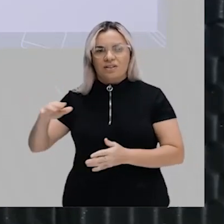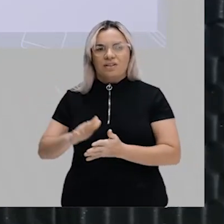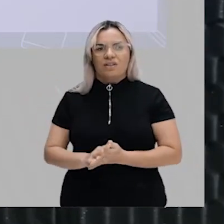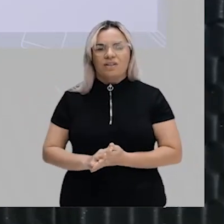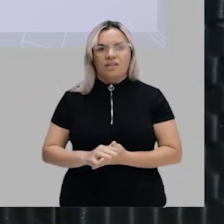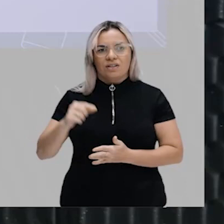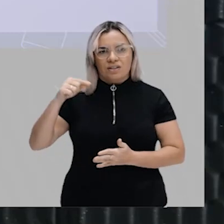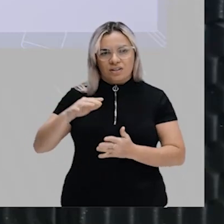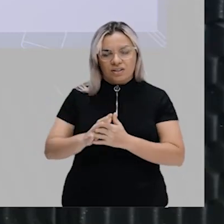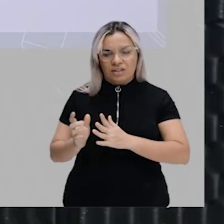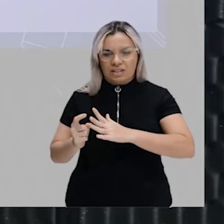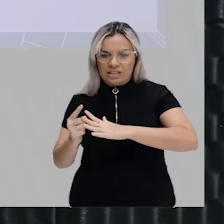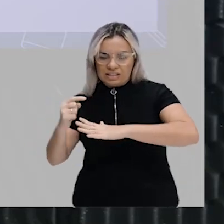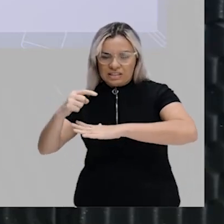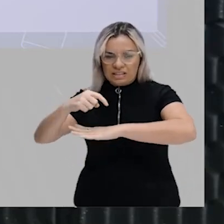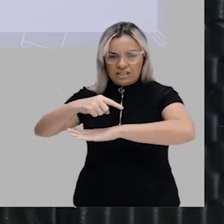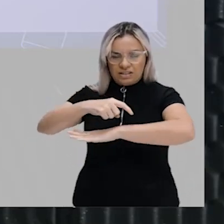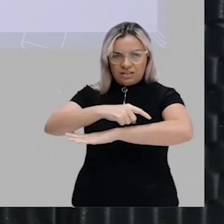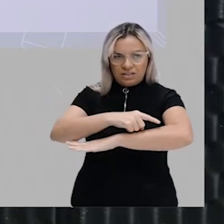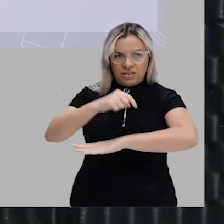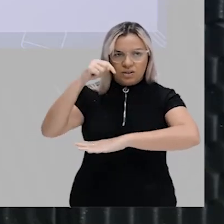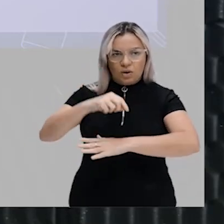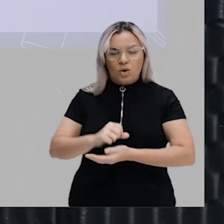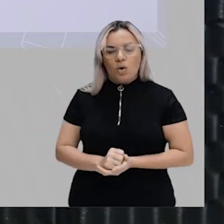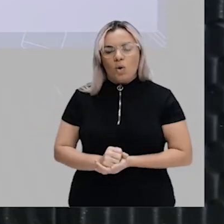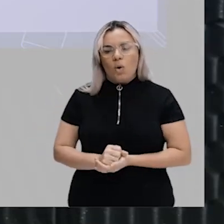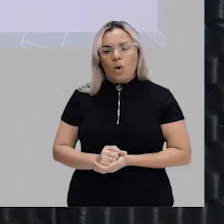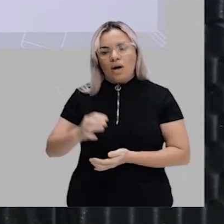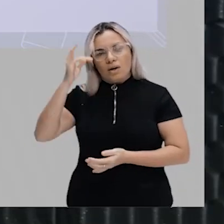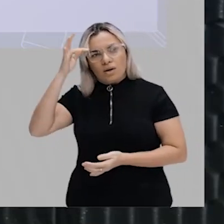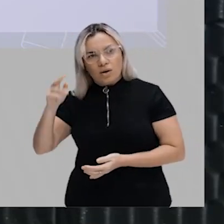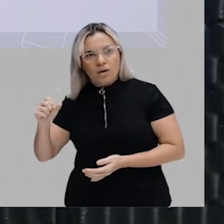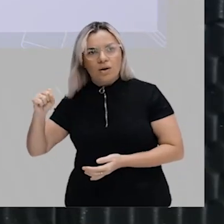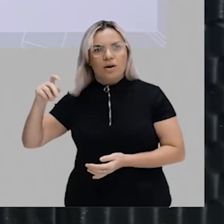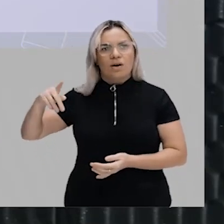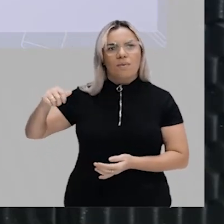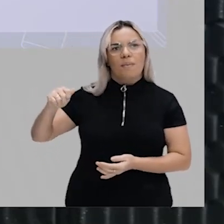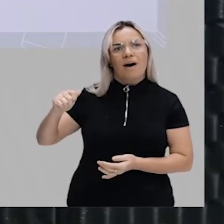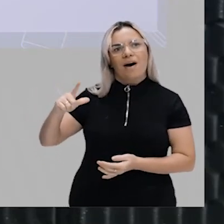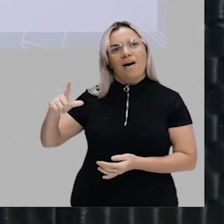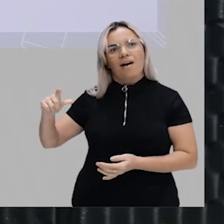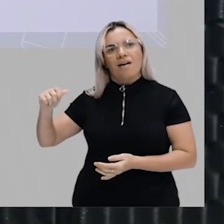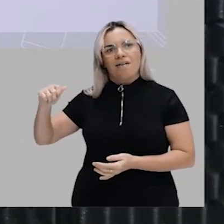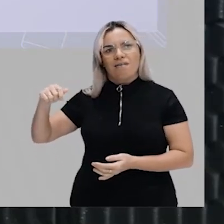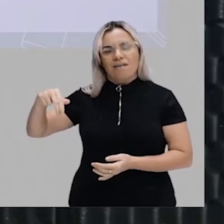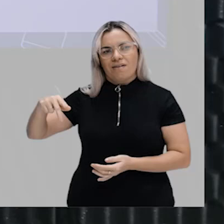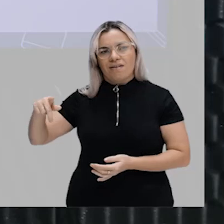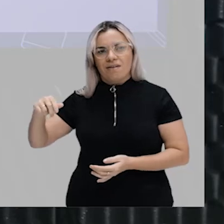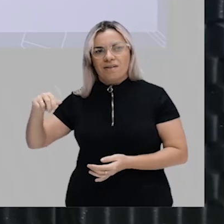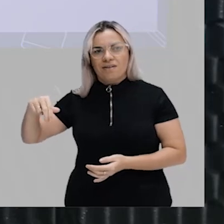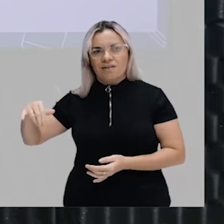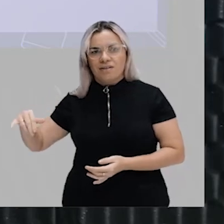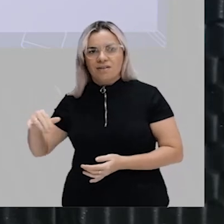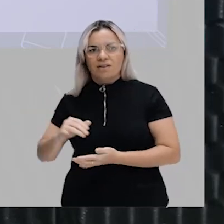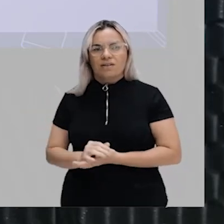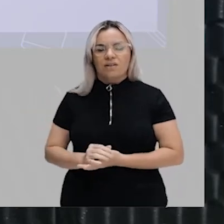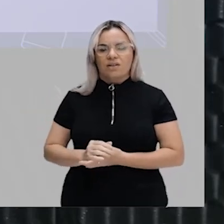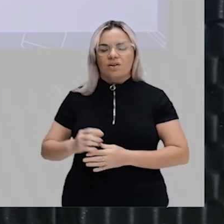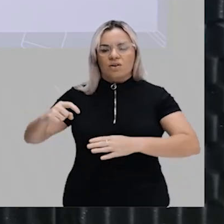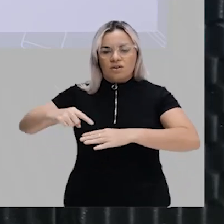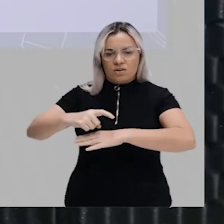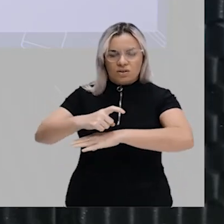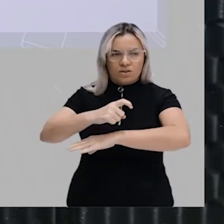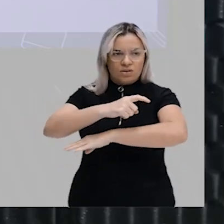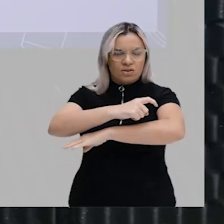abiogênese e o Spallanzani defendia a biogênese, onde eles utilizavam ali os